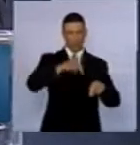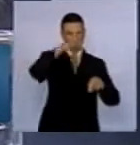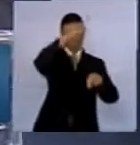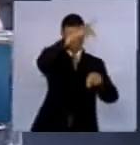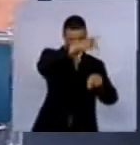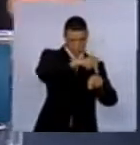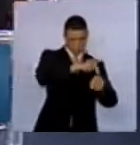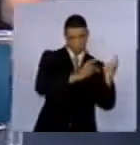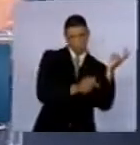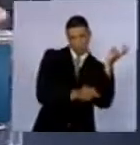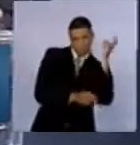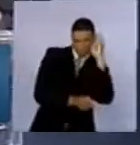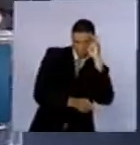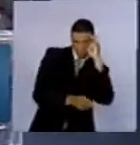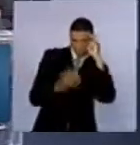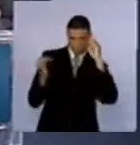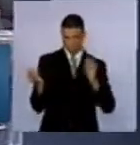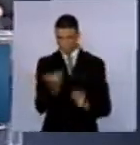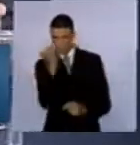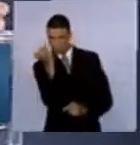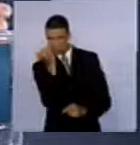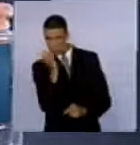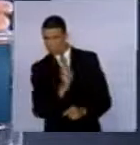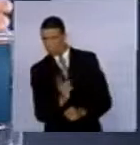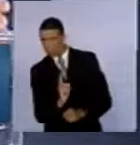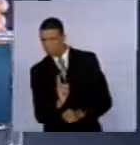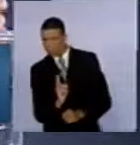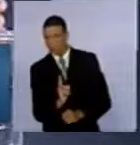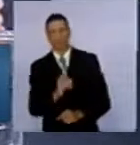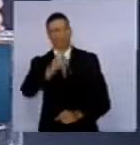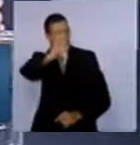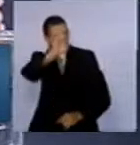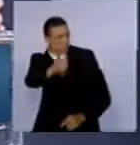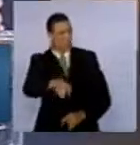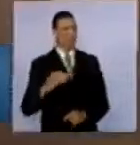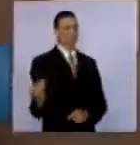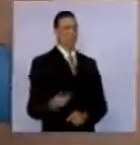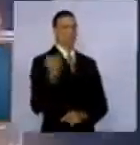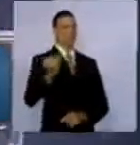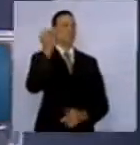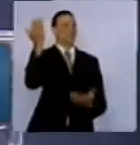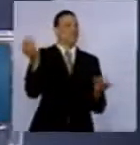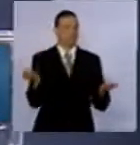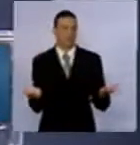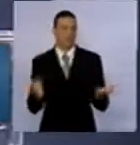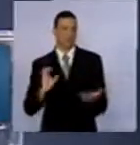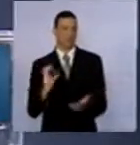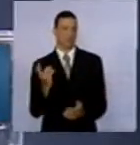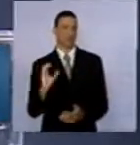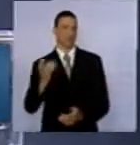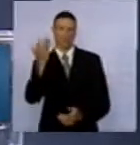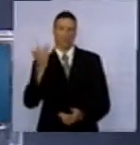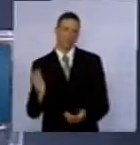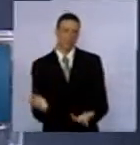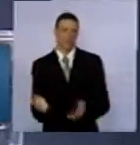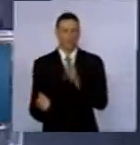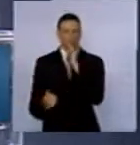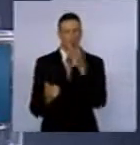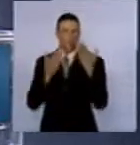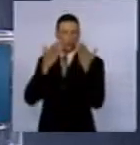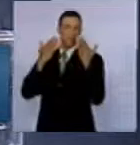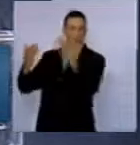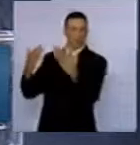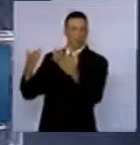vista cultural, é inquestionável, né? Eu acho que a gente precisa retratar, precisa documentar, precisa expor, eu